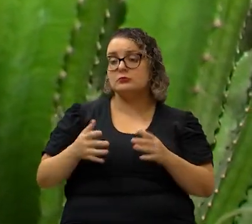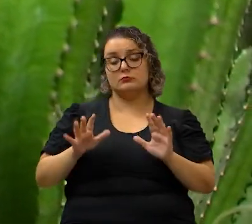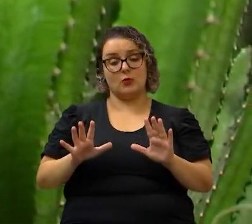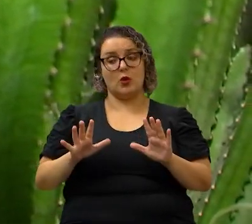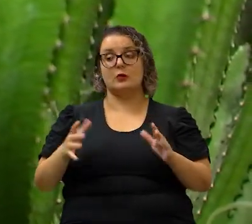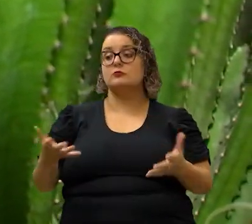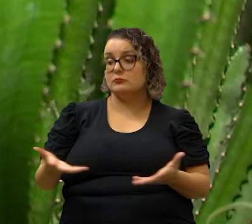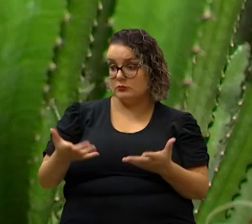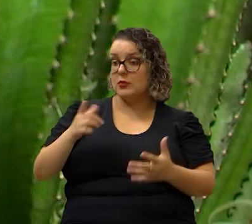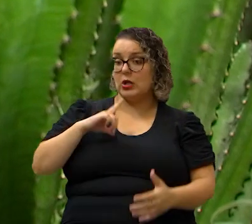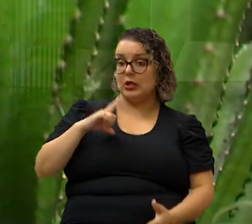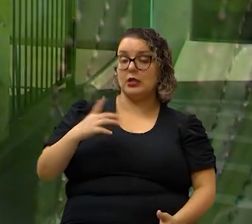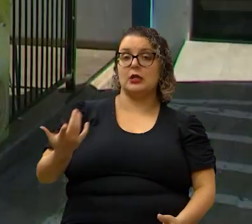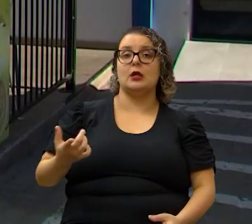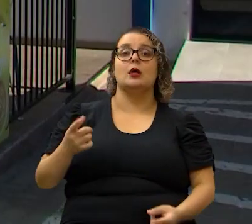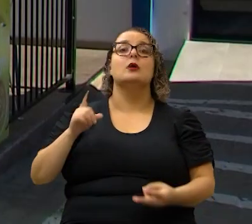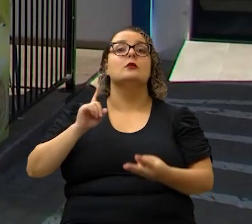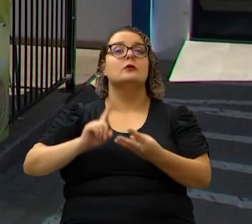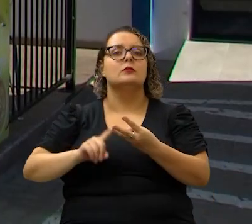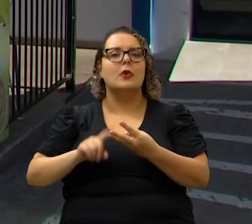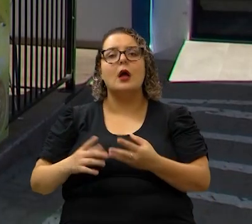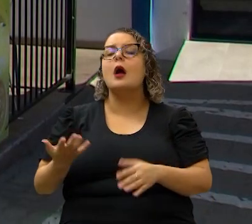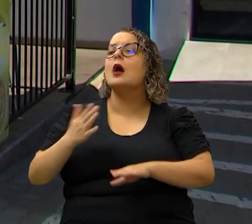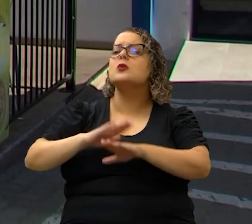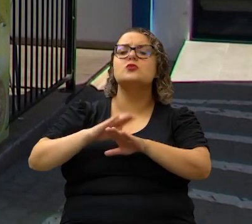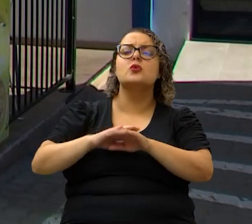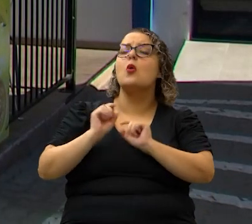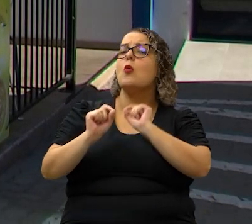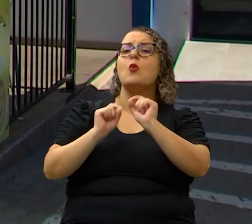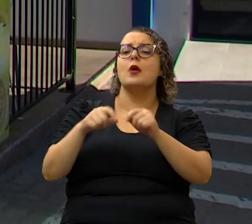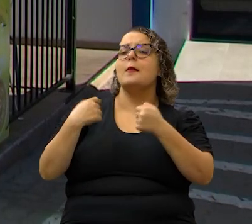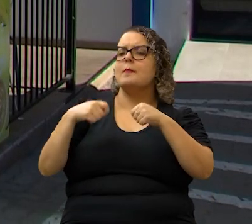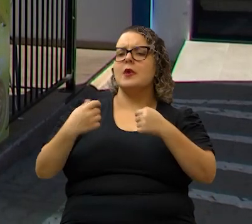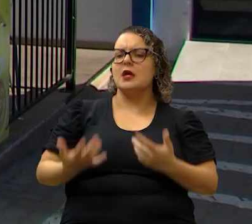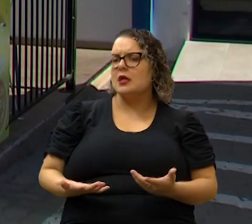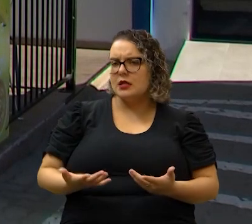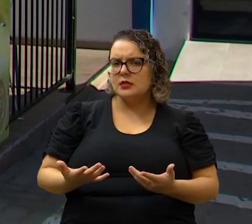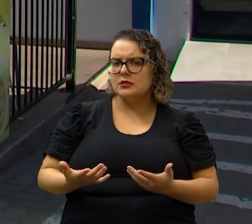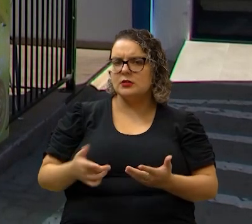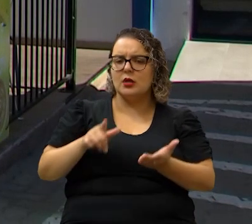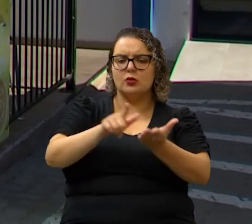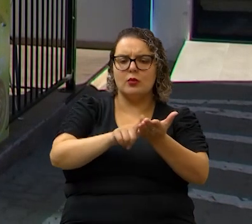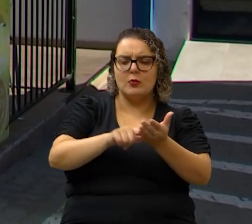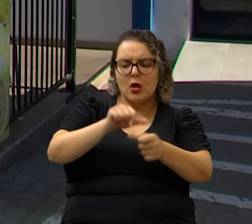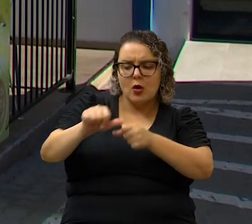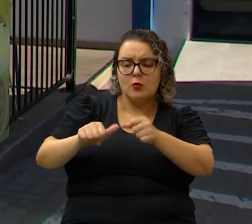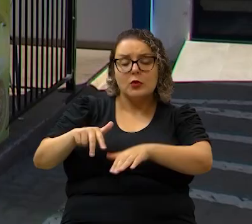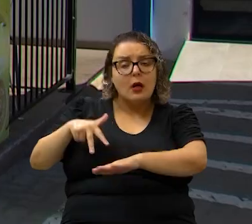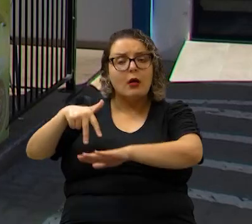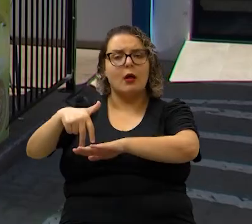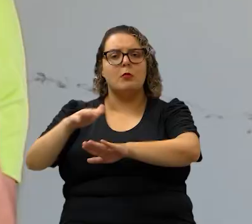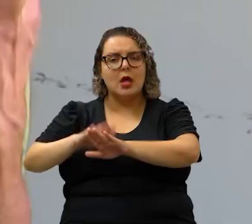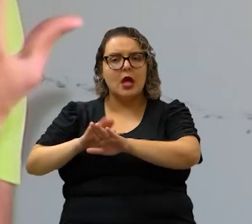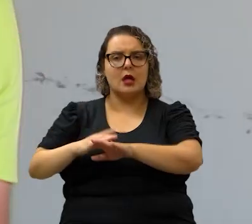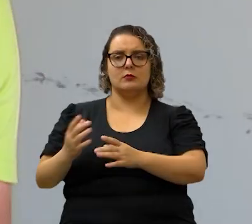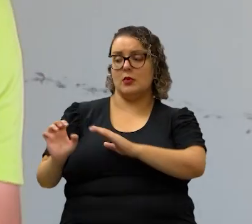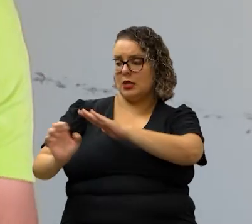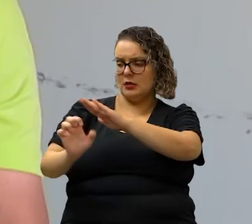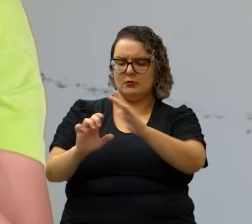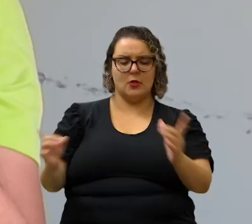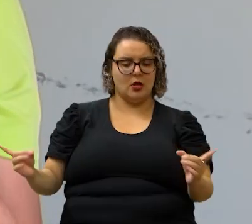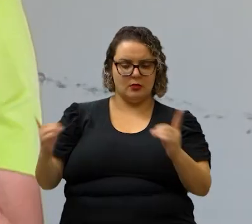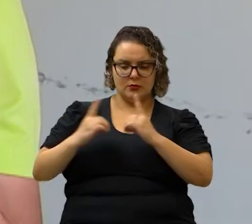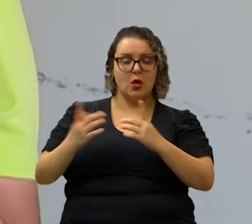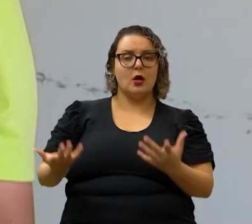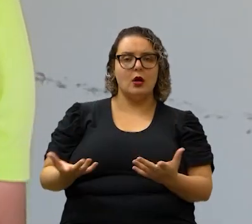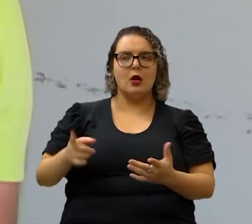Boa, já tem uma iniciativa. Agora partiu para ações, né? O que eu preciso para realmente tirar isso do papel? Preciso trazer as empresas